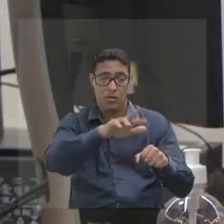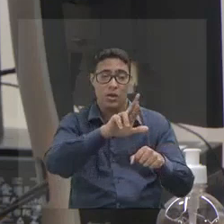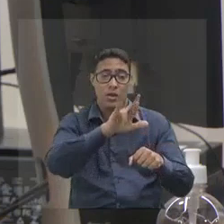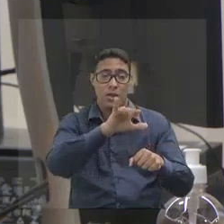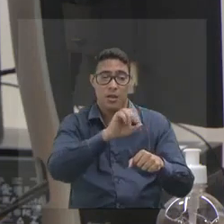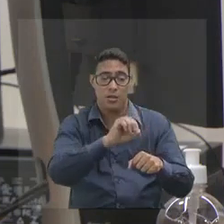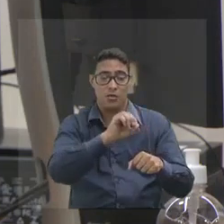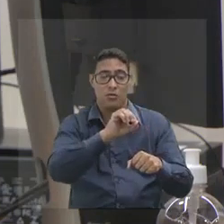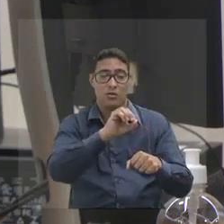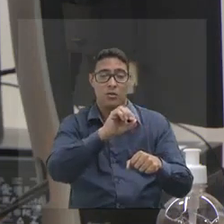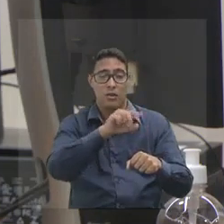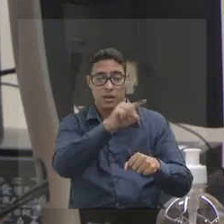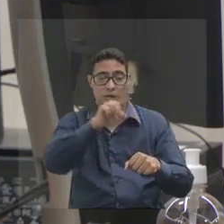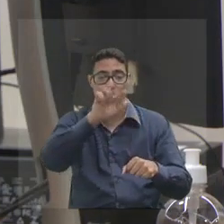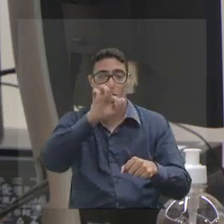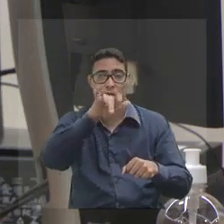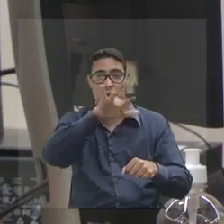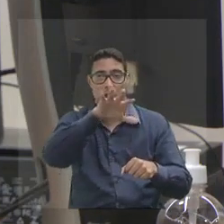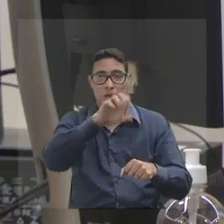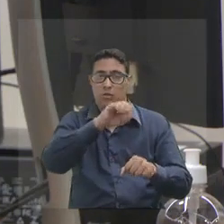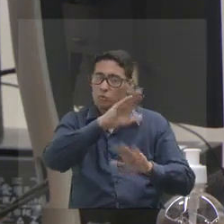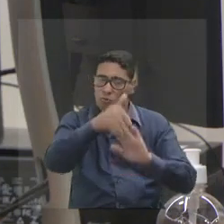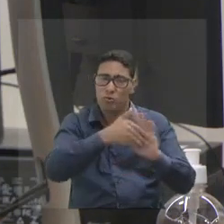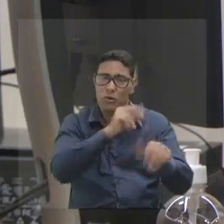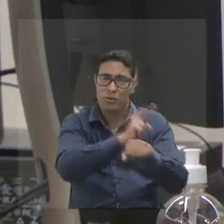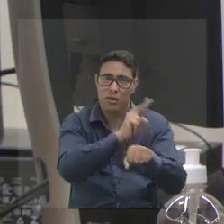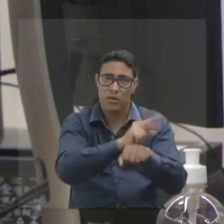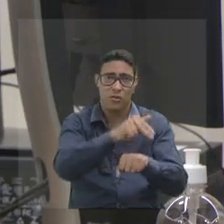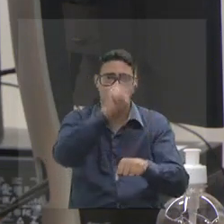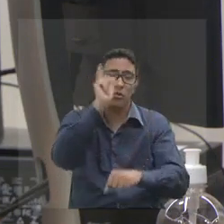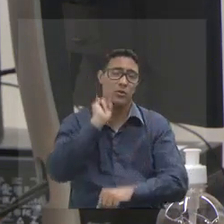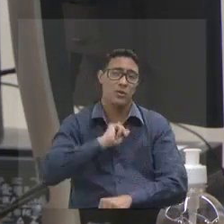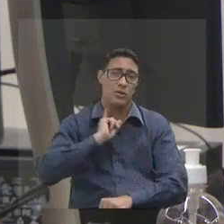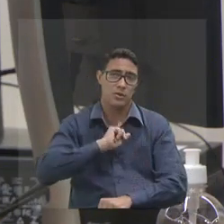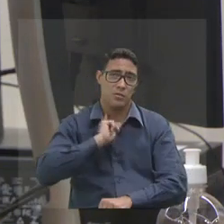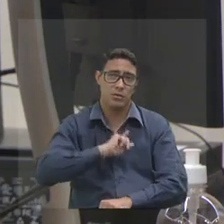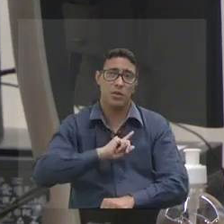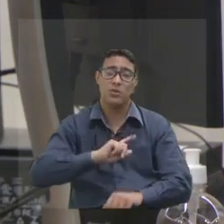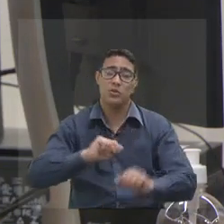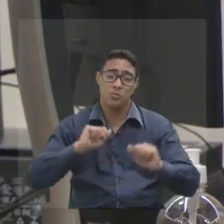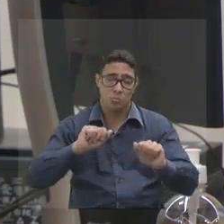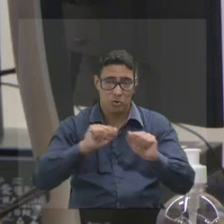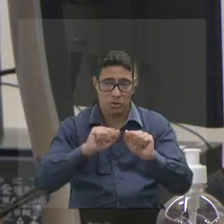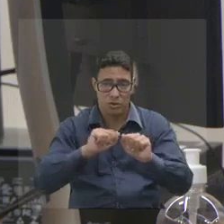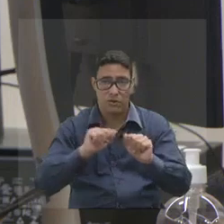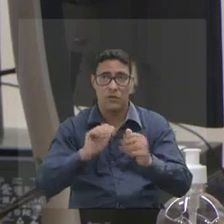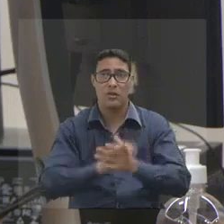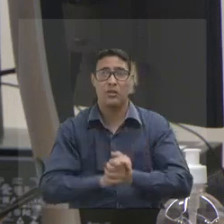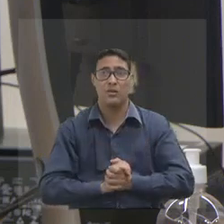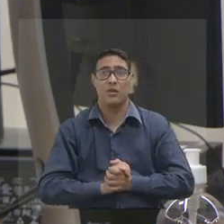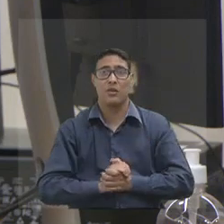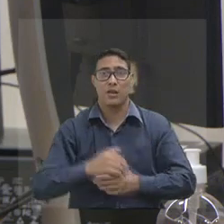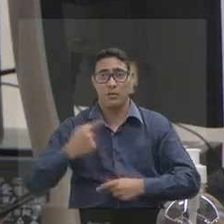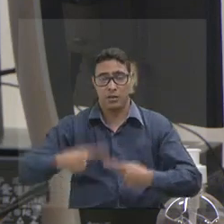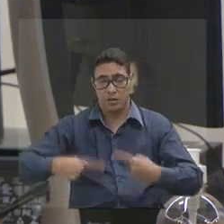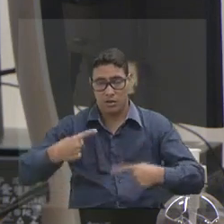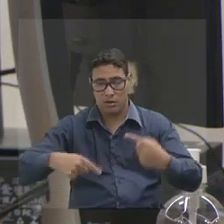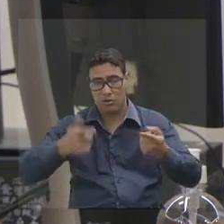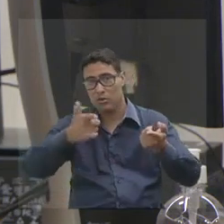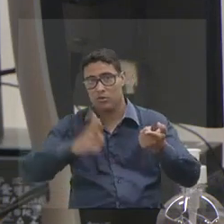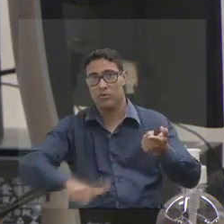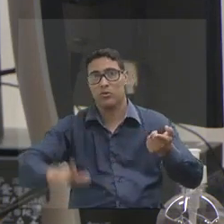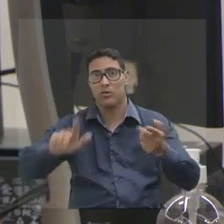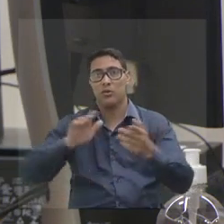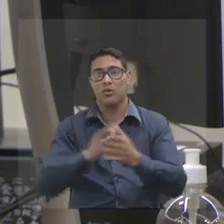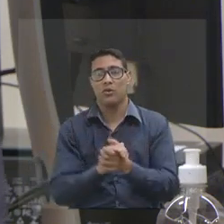o Rio pandeiros e todas do norte de Minas então o que que nós podemos fazer Para retomar essa discussão aqui porque